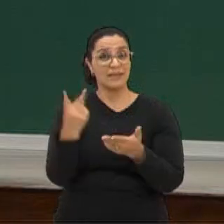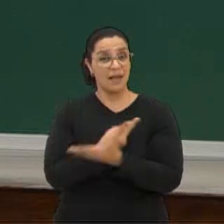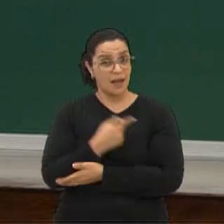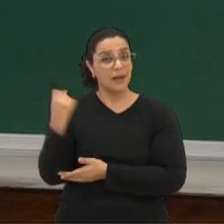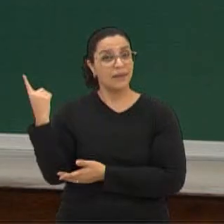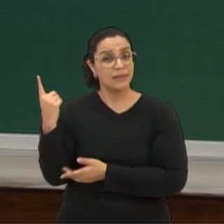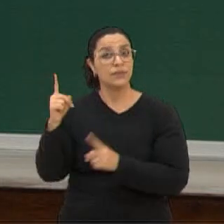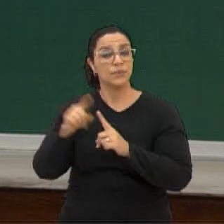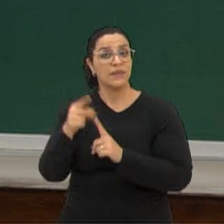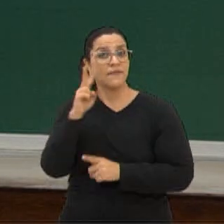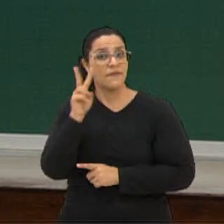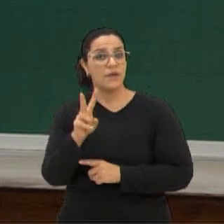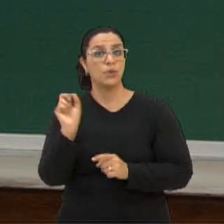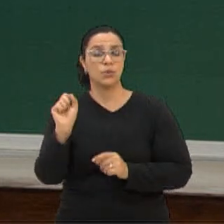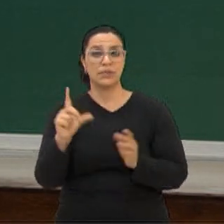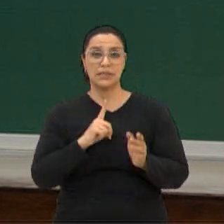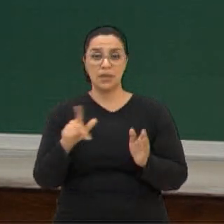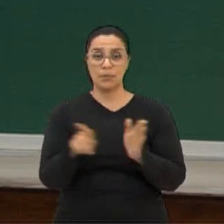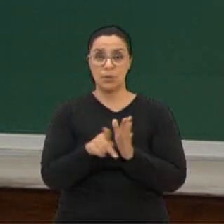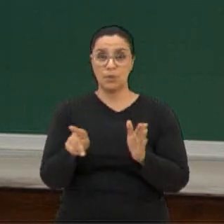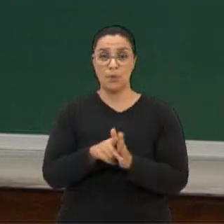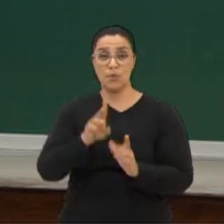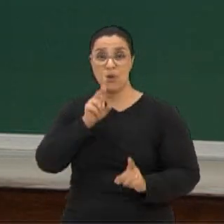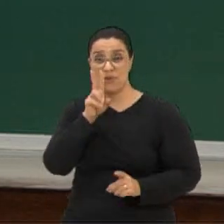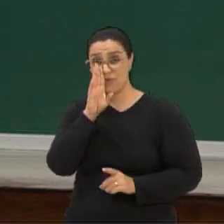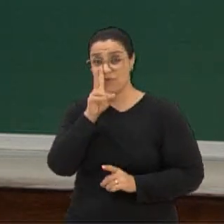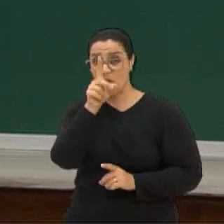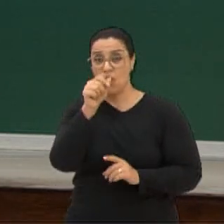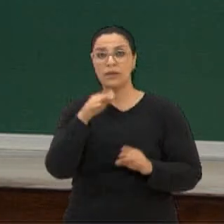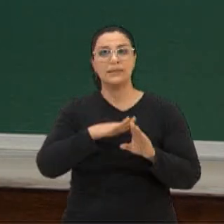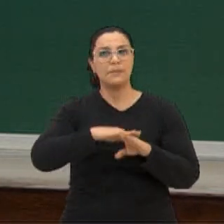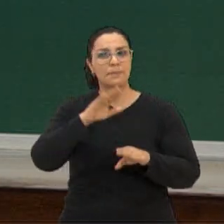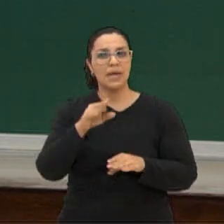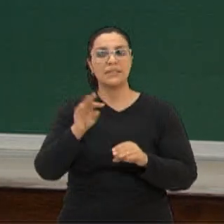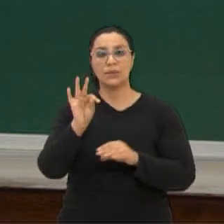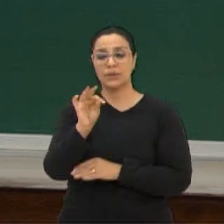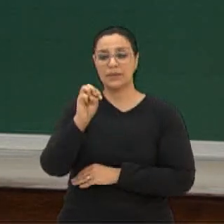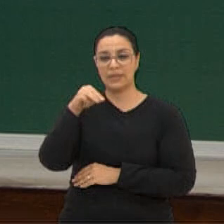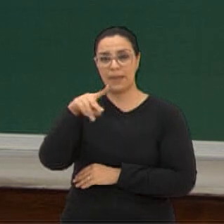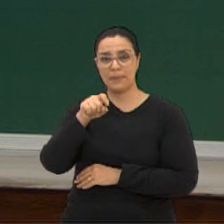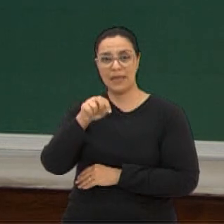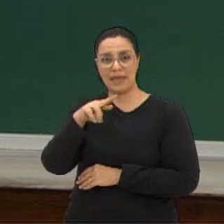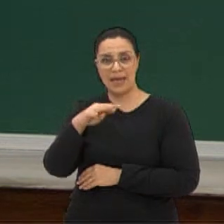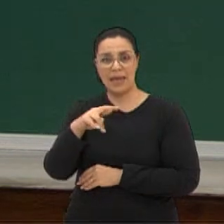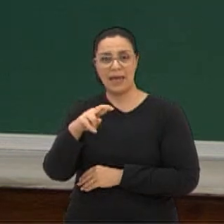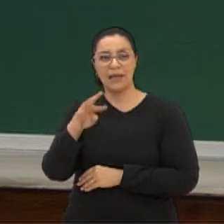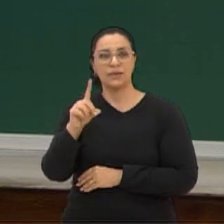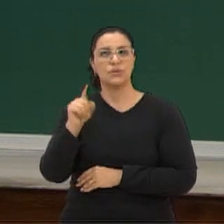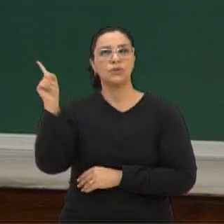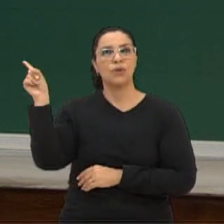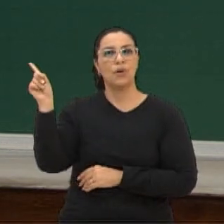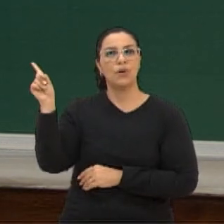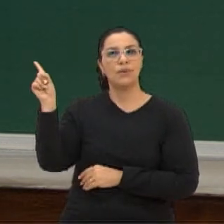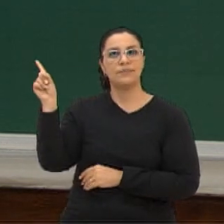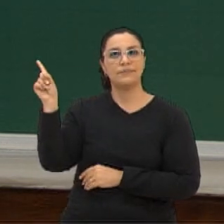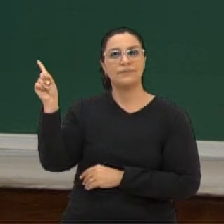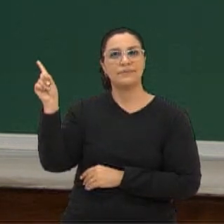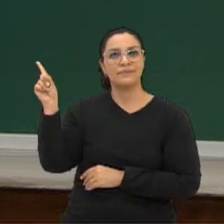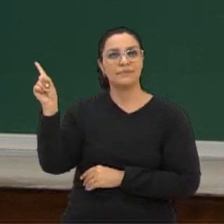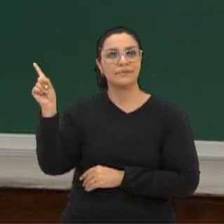errada. Haja vista que a intensidade ali, ó, nas zonas temperadas, nós temos que relembrar aqui, ó,